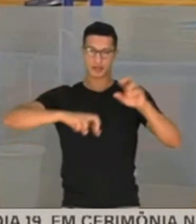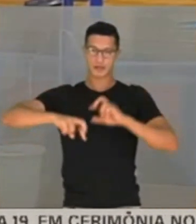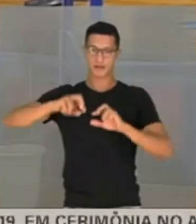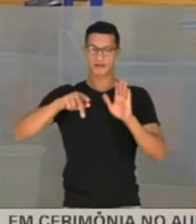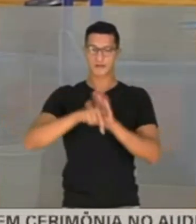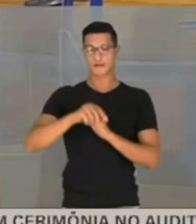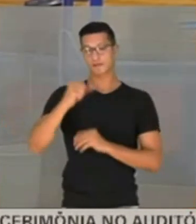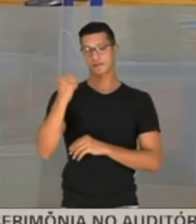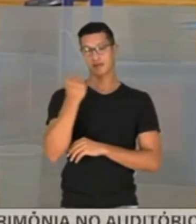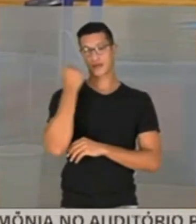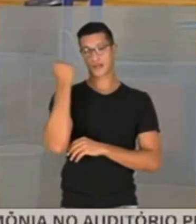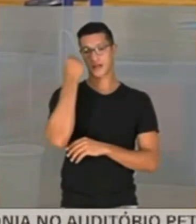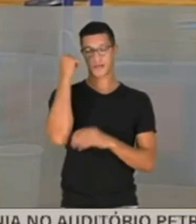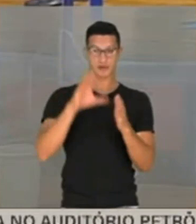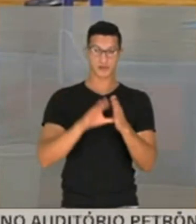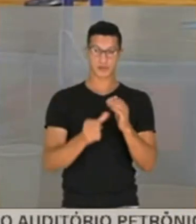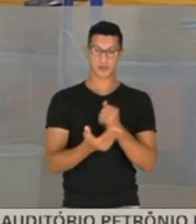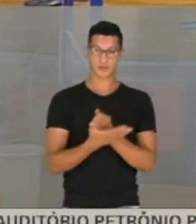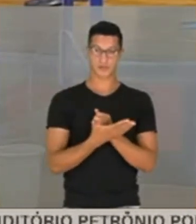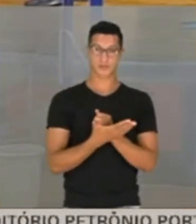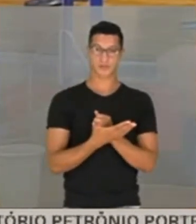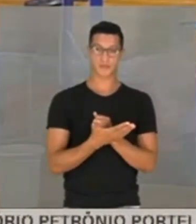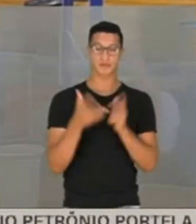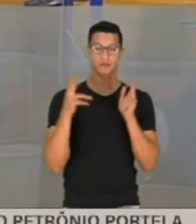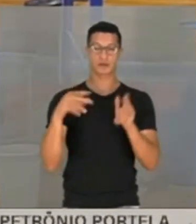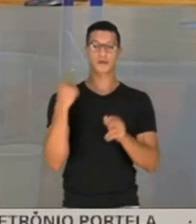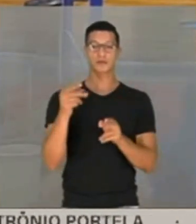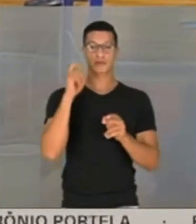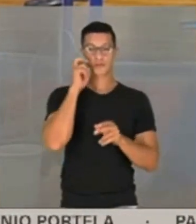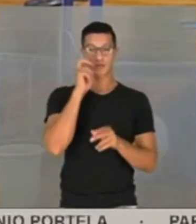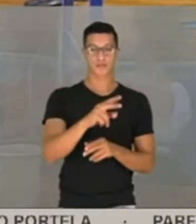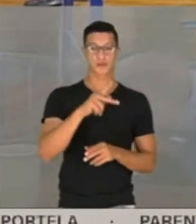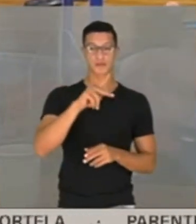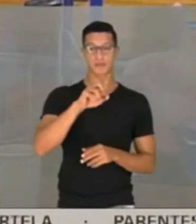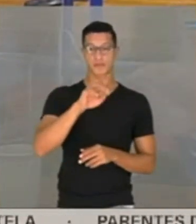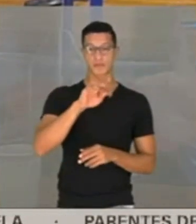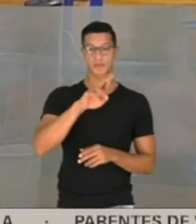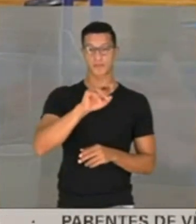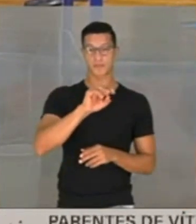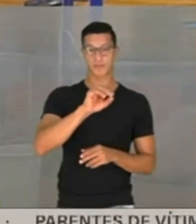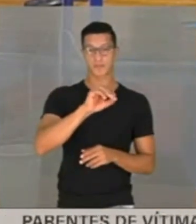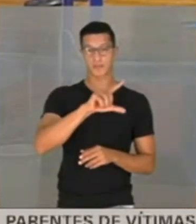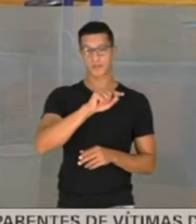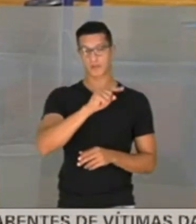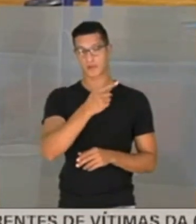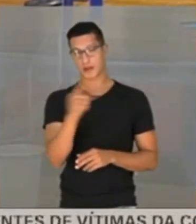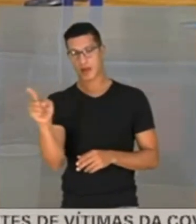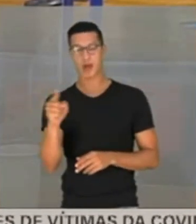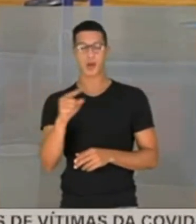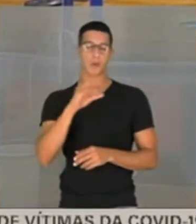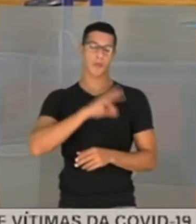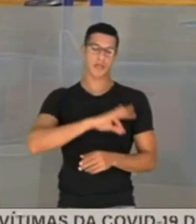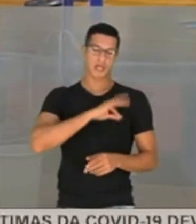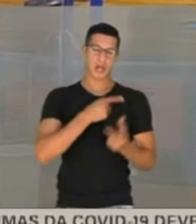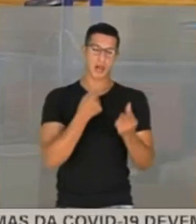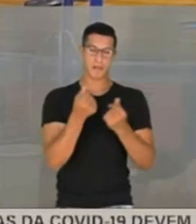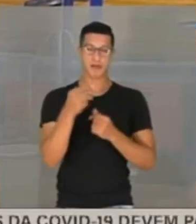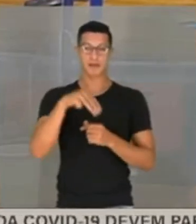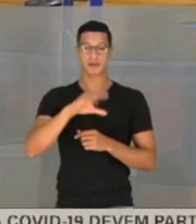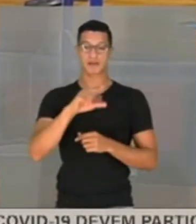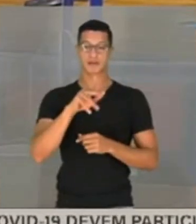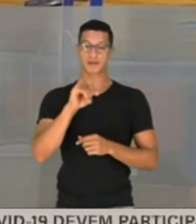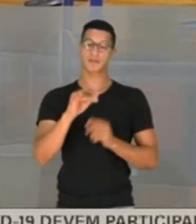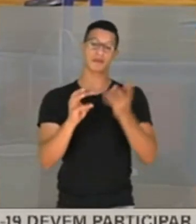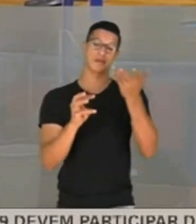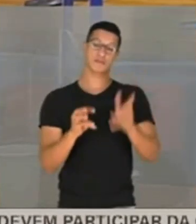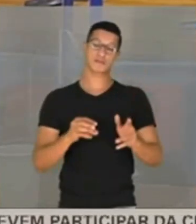indícios gravíssimos de corrupção, como a gente viu no Petrolão, como a gente viu no Mensalão, essa CPI não